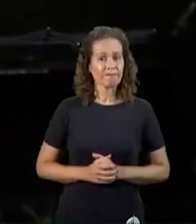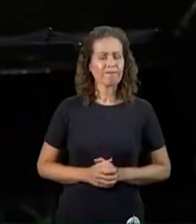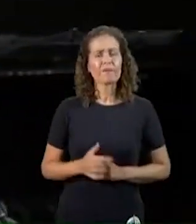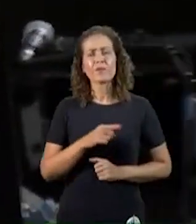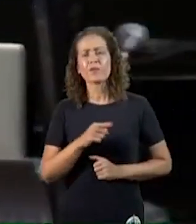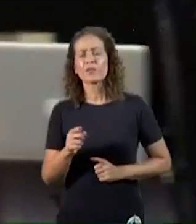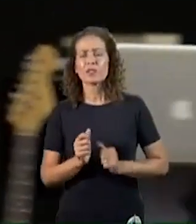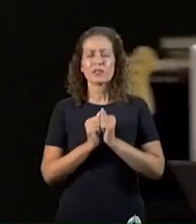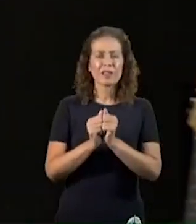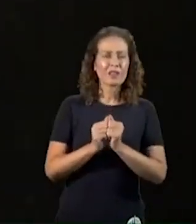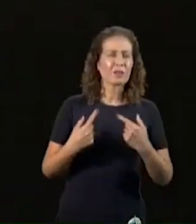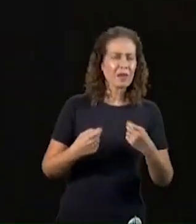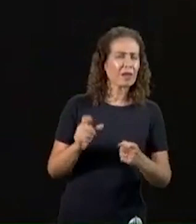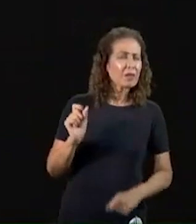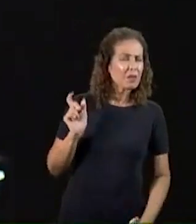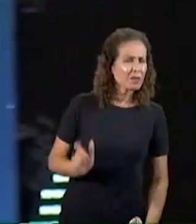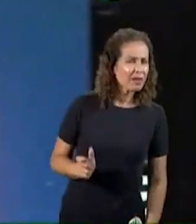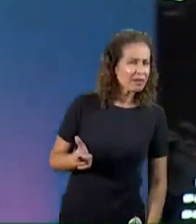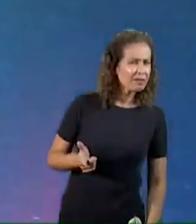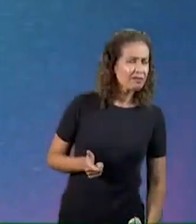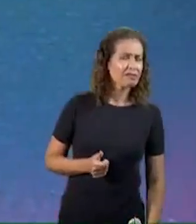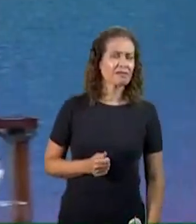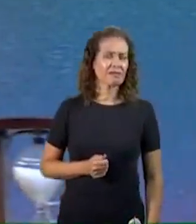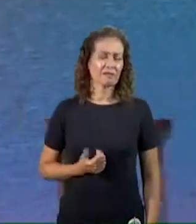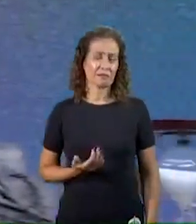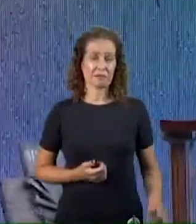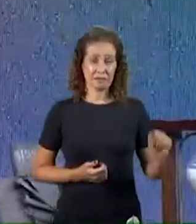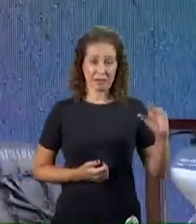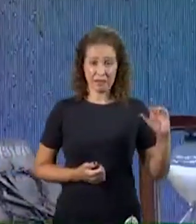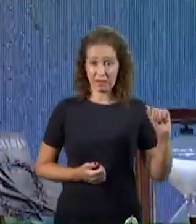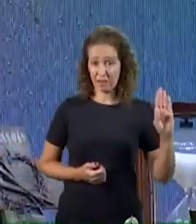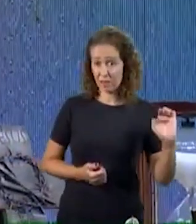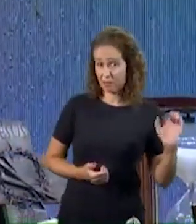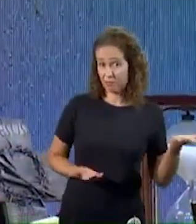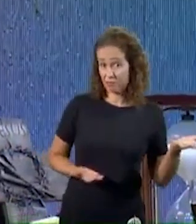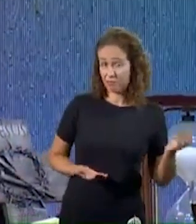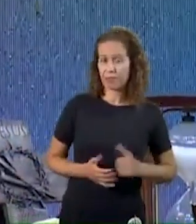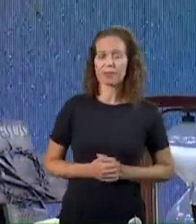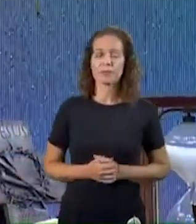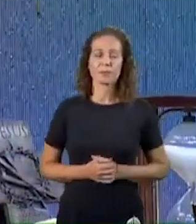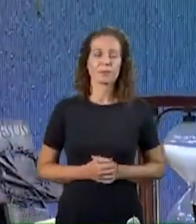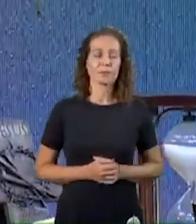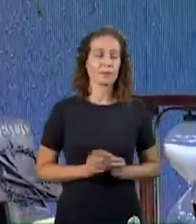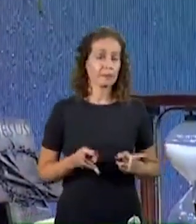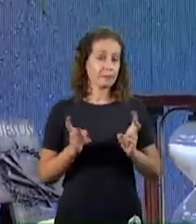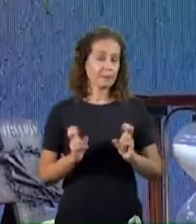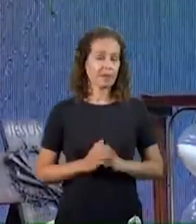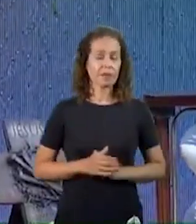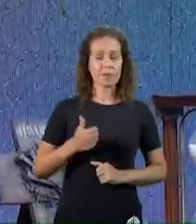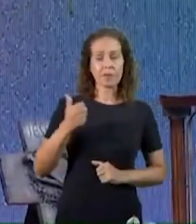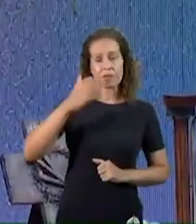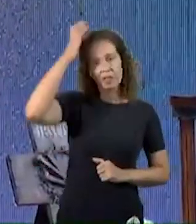quem você está saindo para a guerra? É com Acabe? Terceiro que a gente vê, nós temos lá em